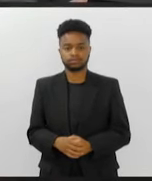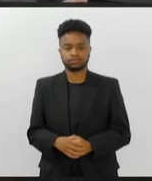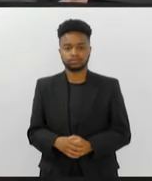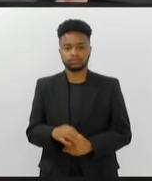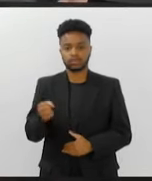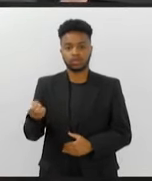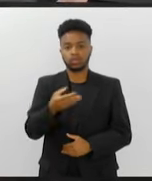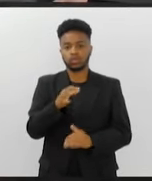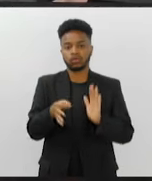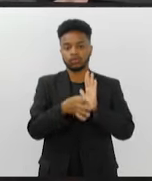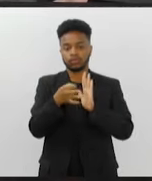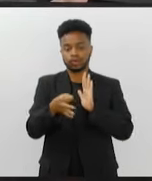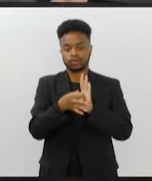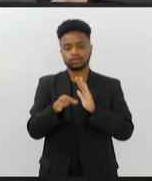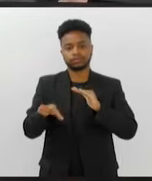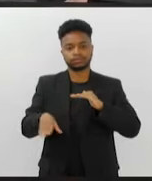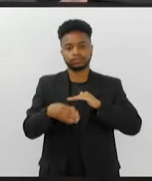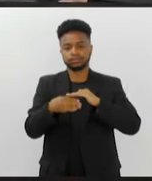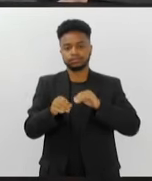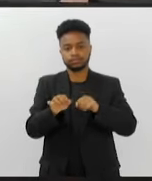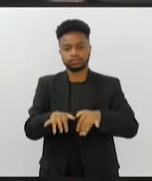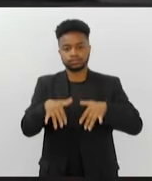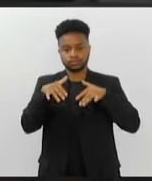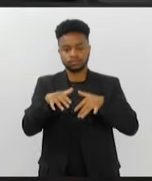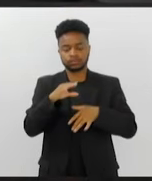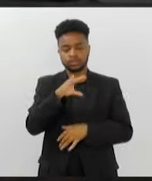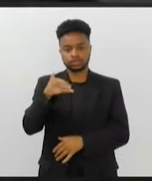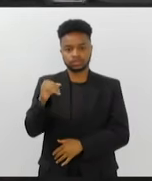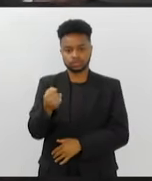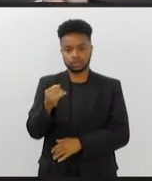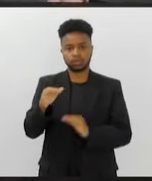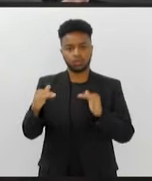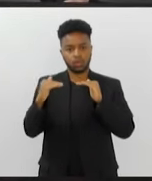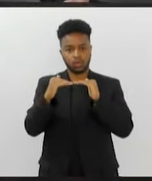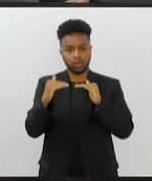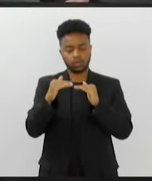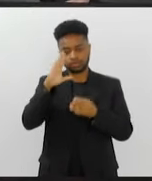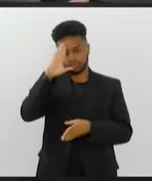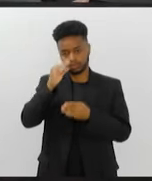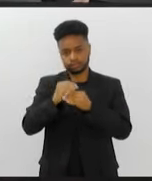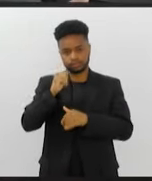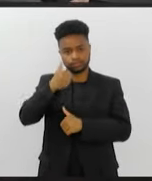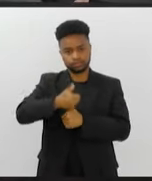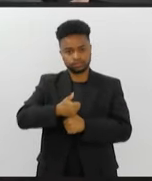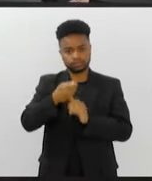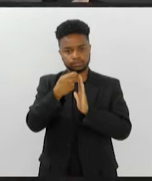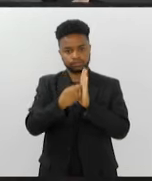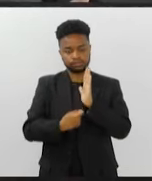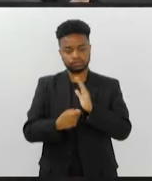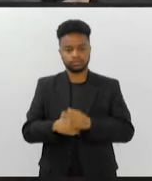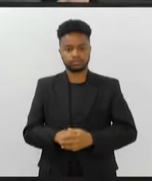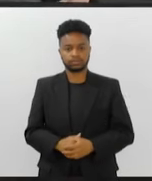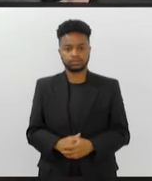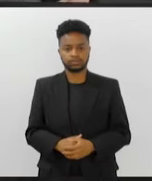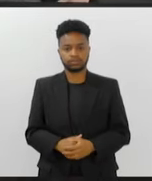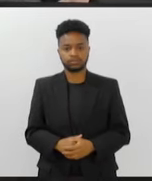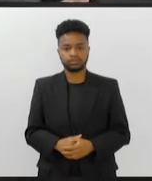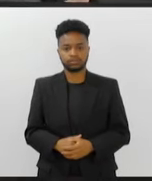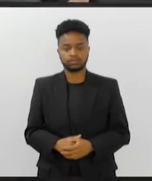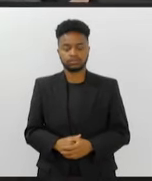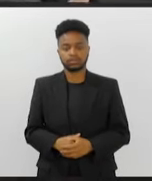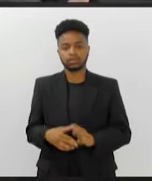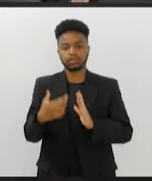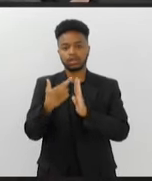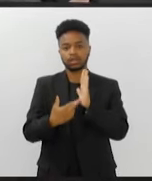Novo parecer às emendas de plenário da Comissão de Constituição e Justiça favorável, concluindo por substitutivo. Relatoria